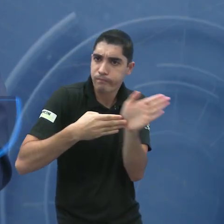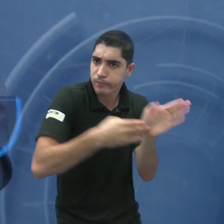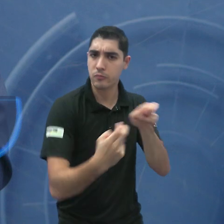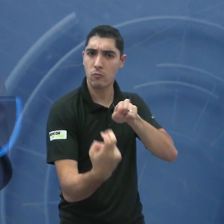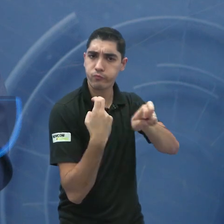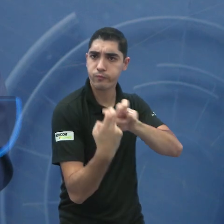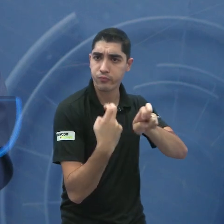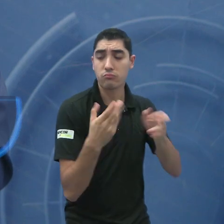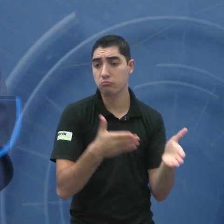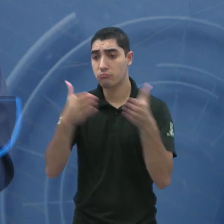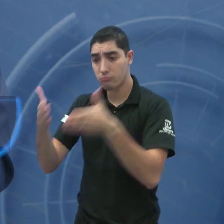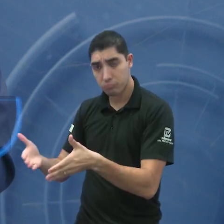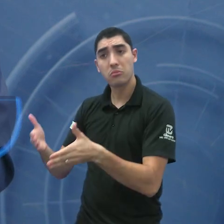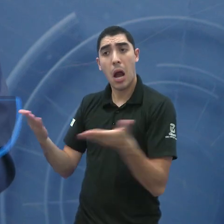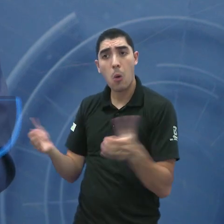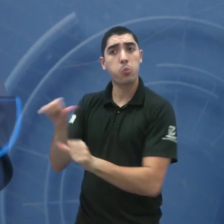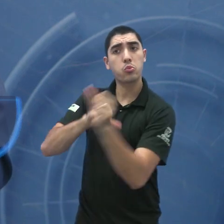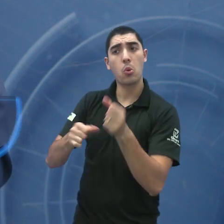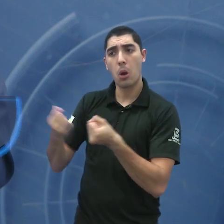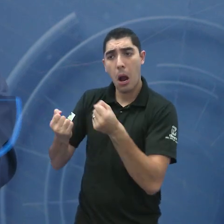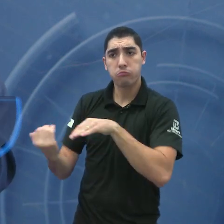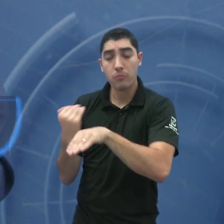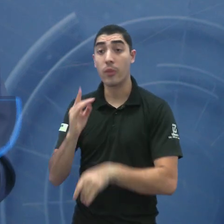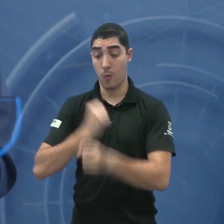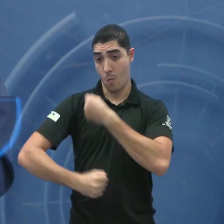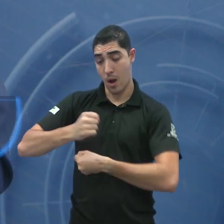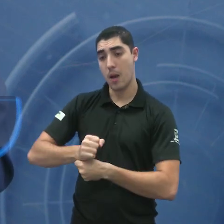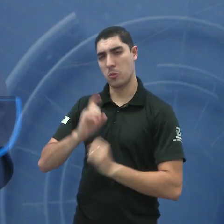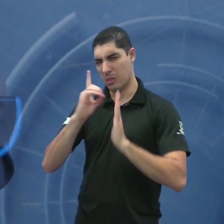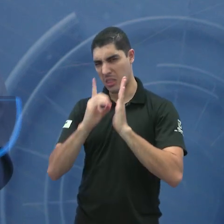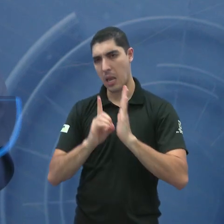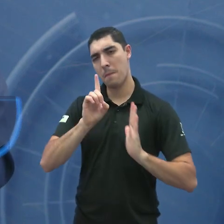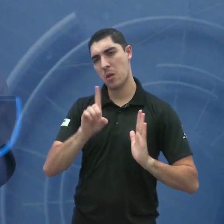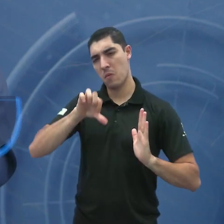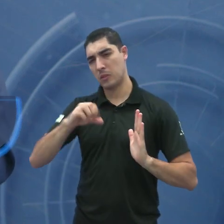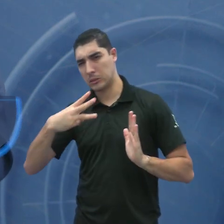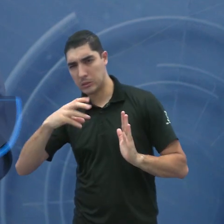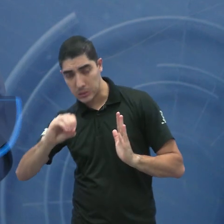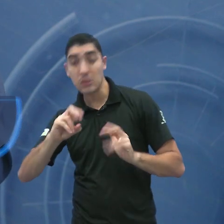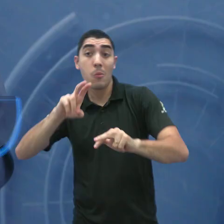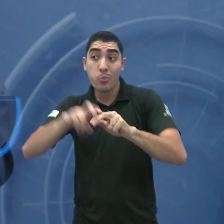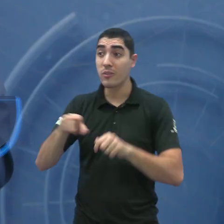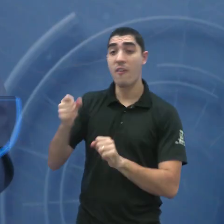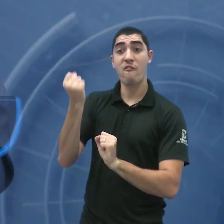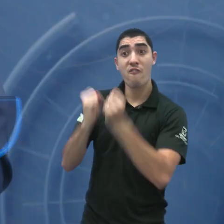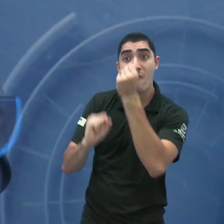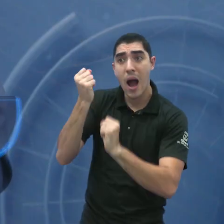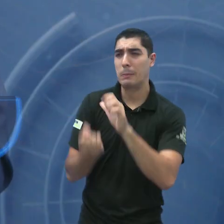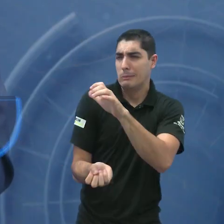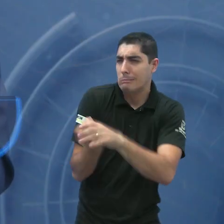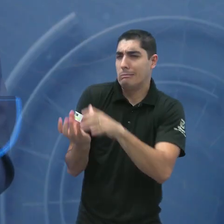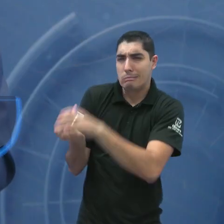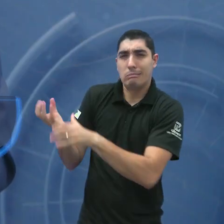da década de 1930, com o avanço da industrialização e principalmente